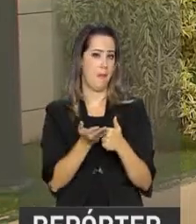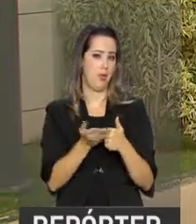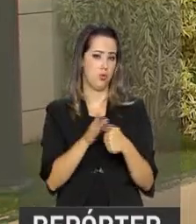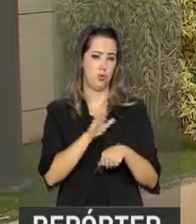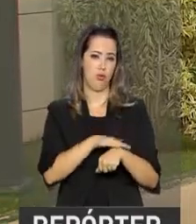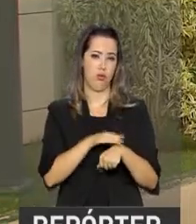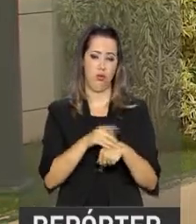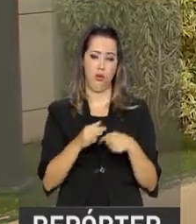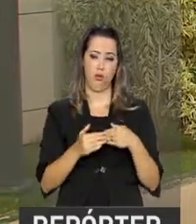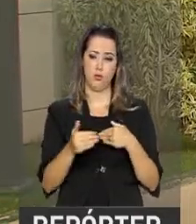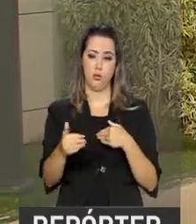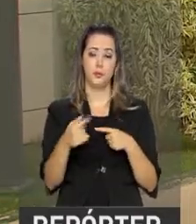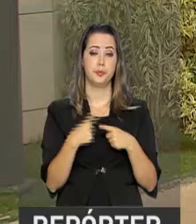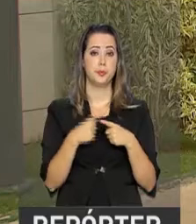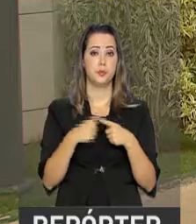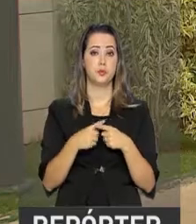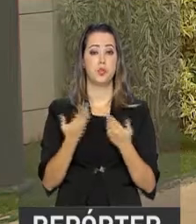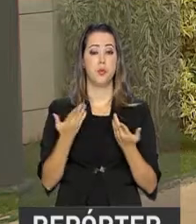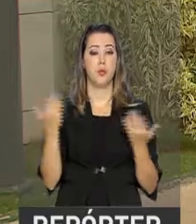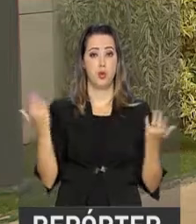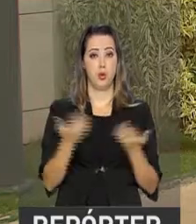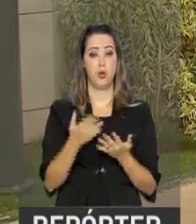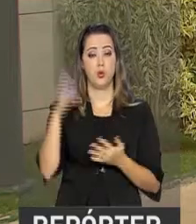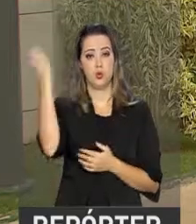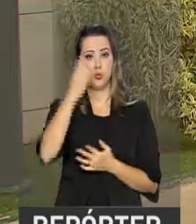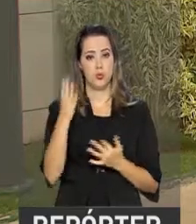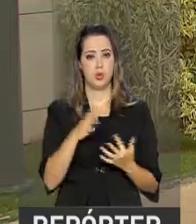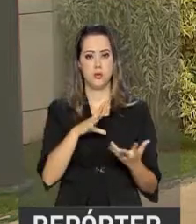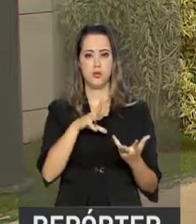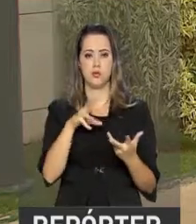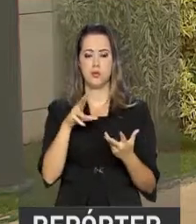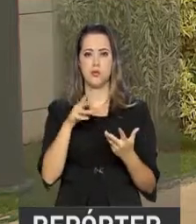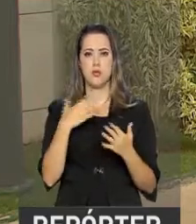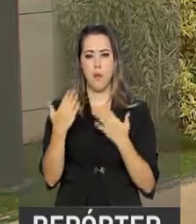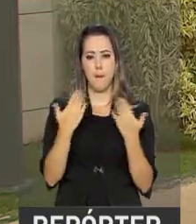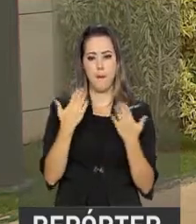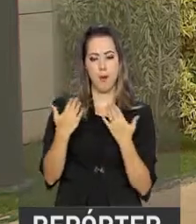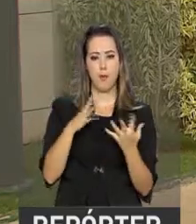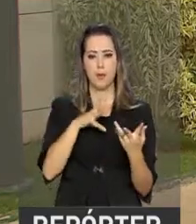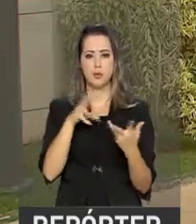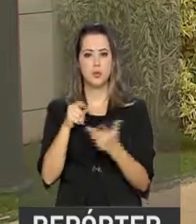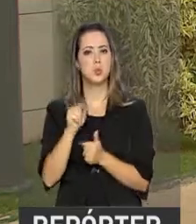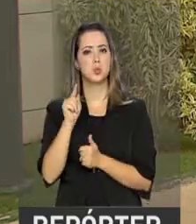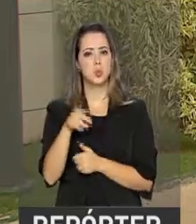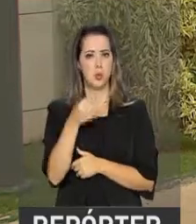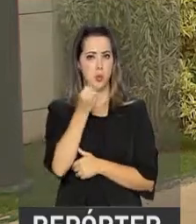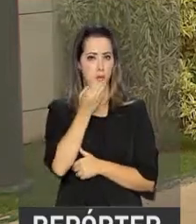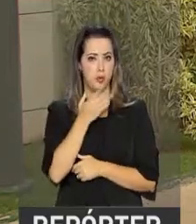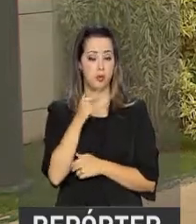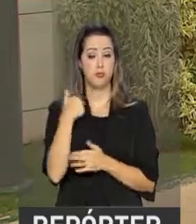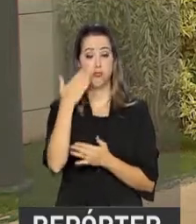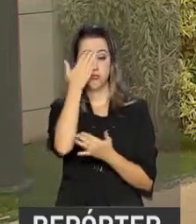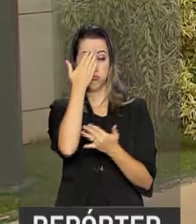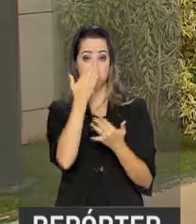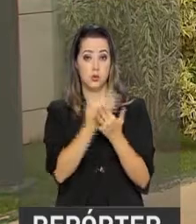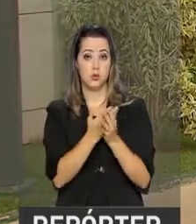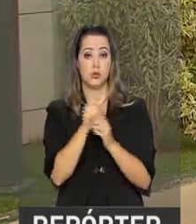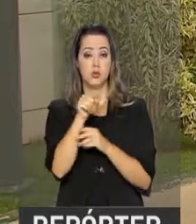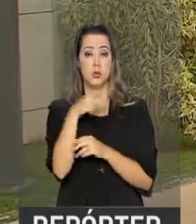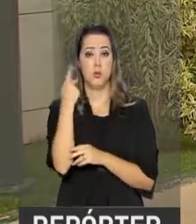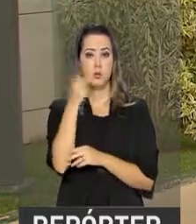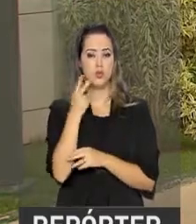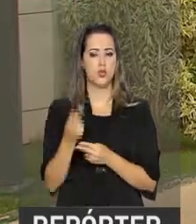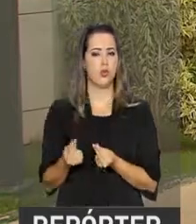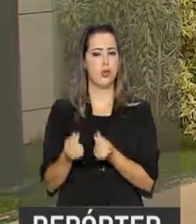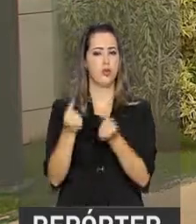isso se justifica pelo perfil externo comparativamente sólido do país ea flexibilidade credibilidade de sua